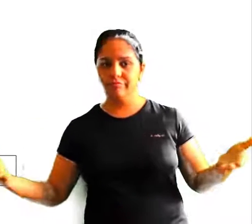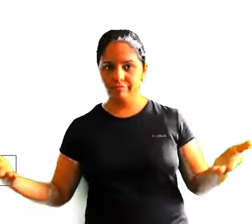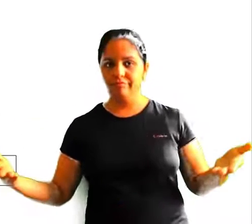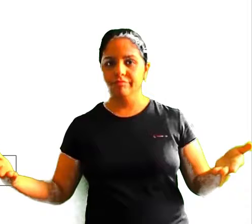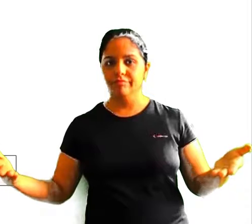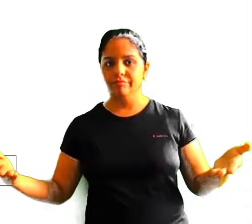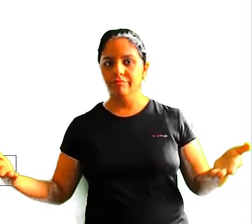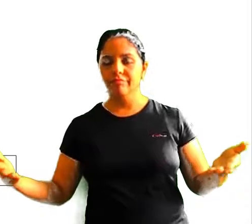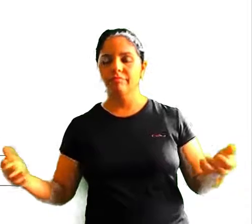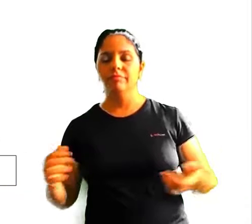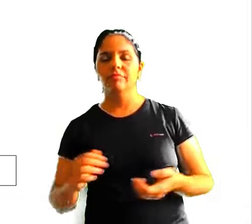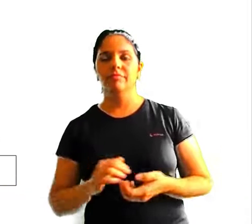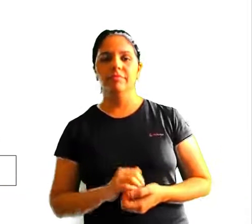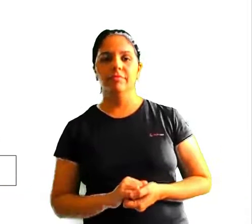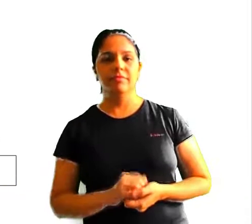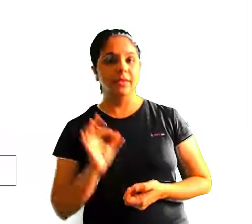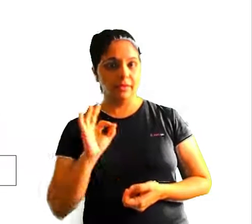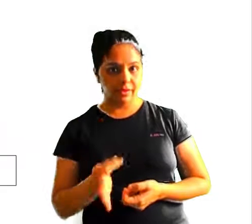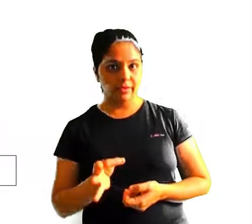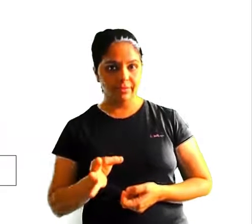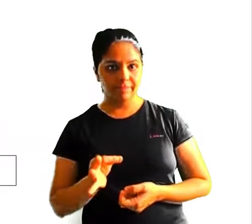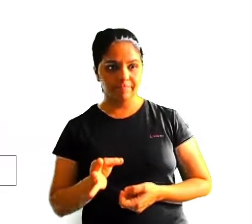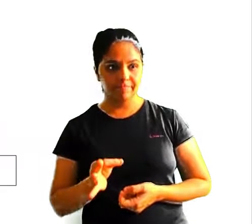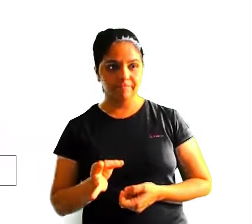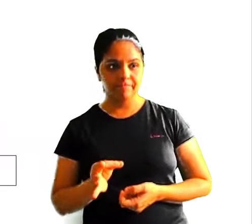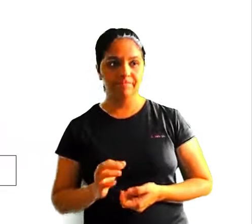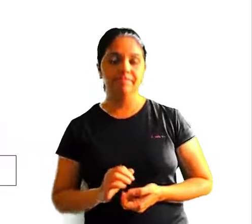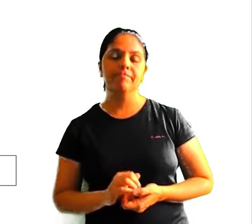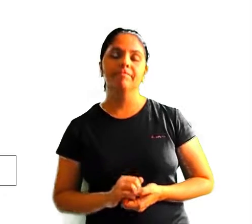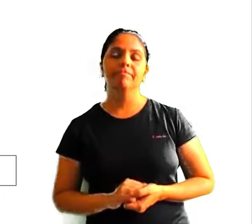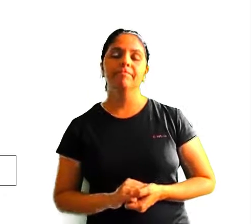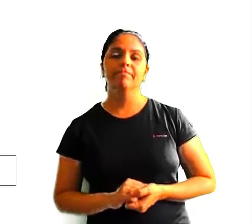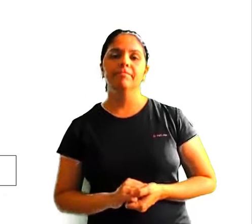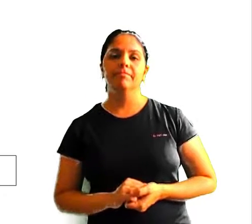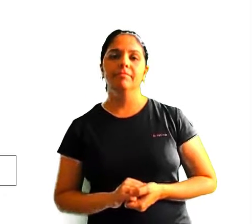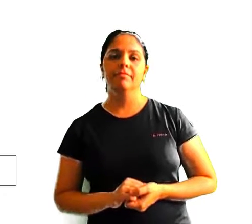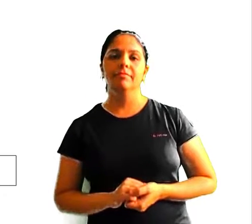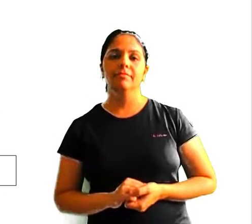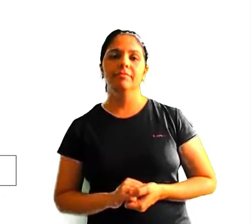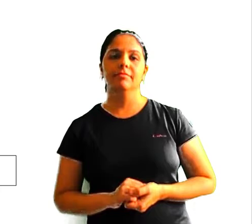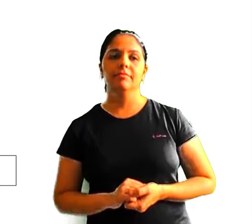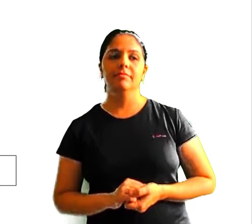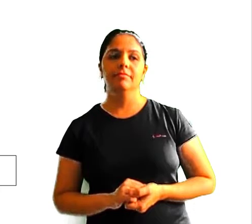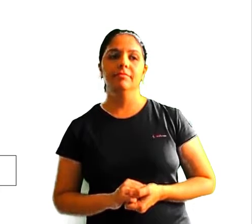a VR3, que é igual a VS, que é igual a V da fonte, porque a fonte também está ligada